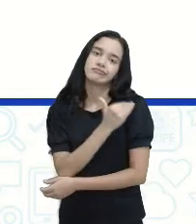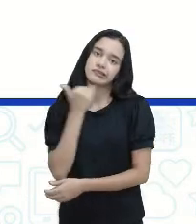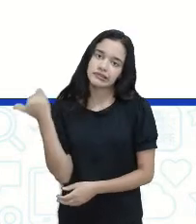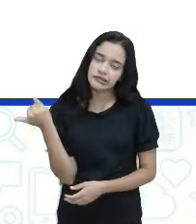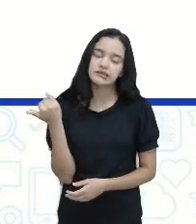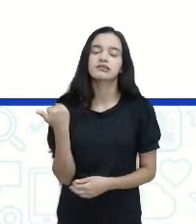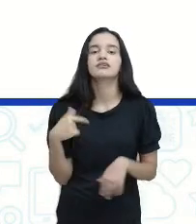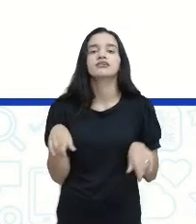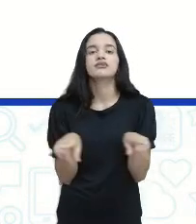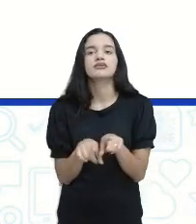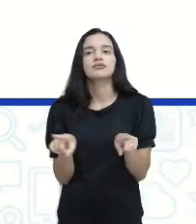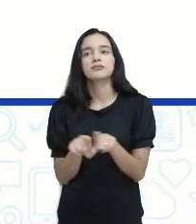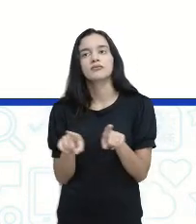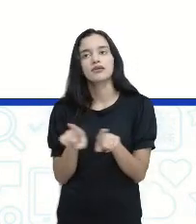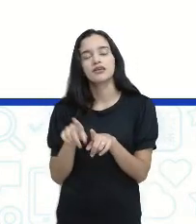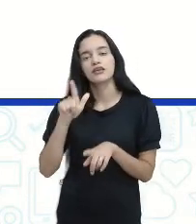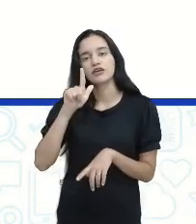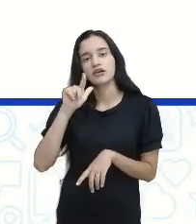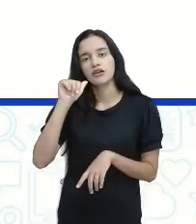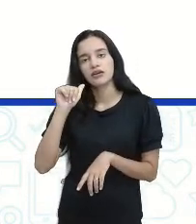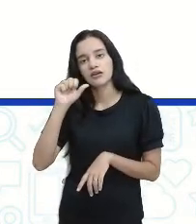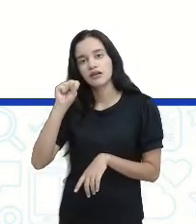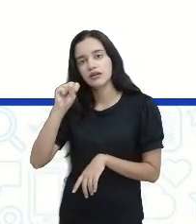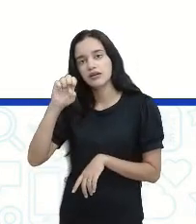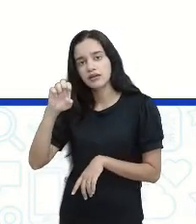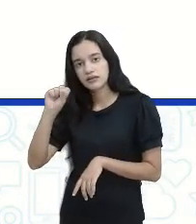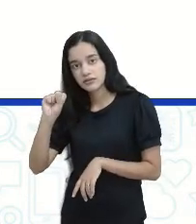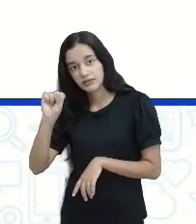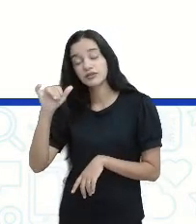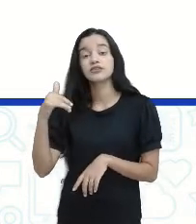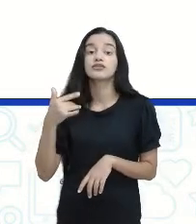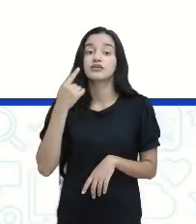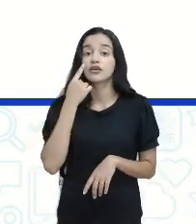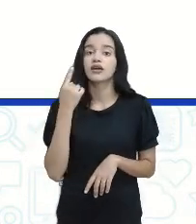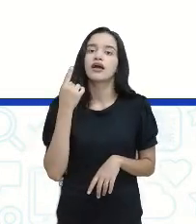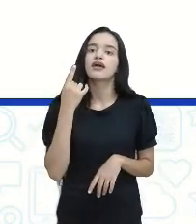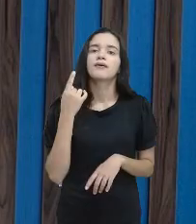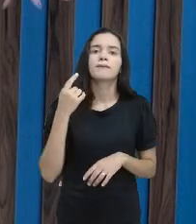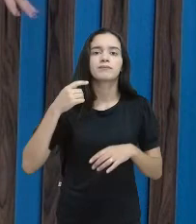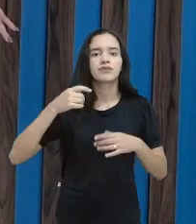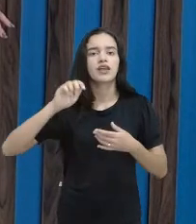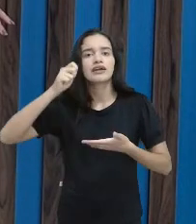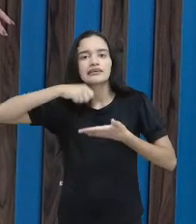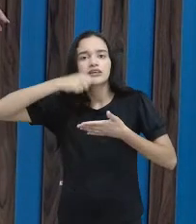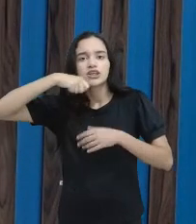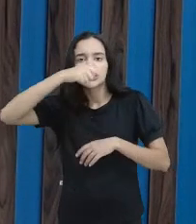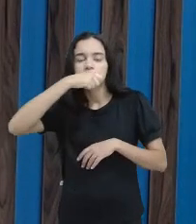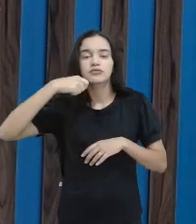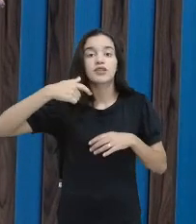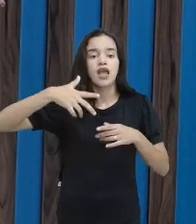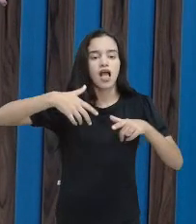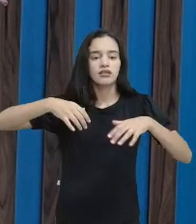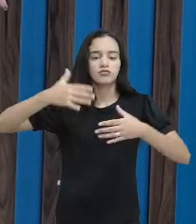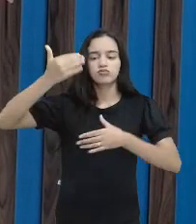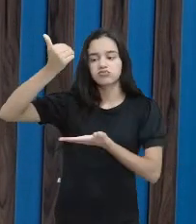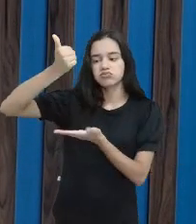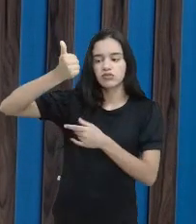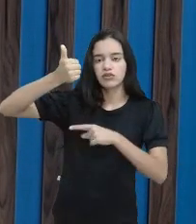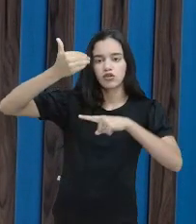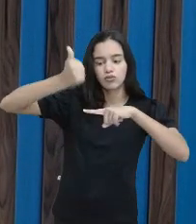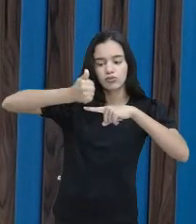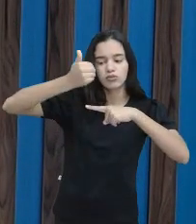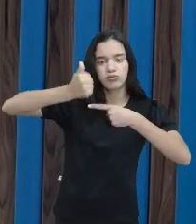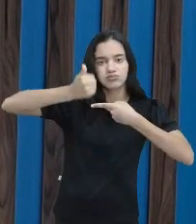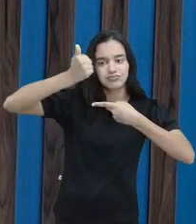tá? E o gás flúor é muito corrosivo. Mas a gente sabe que na pasta de dente que a gente utiliza tem o flúor, que é super importante para manter